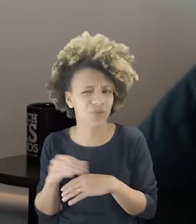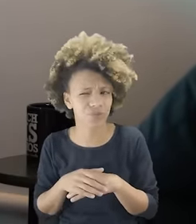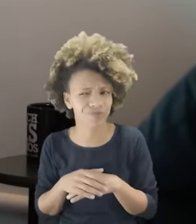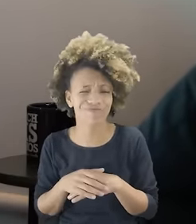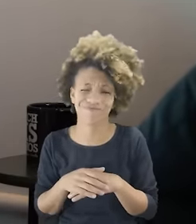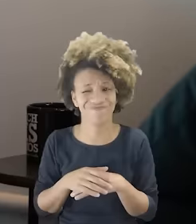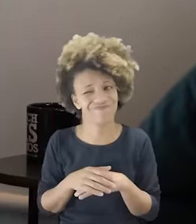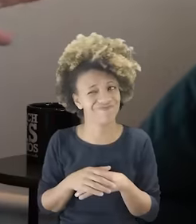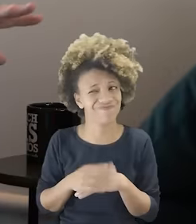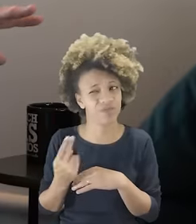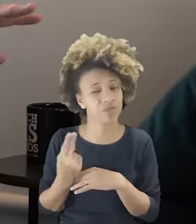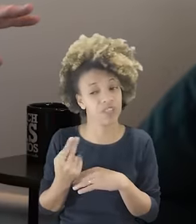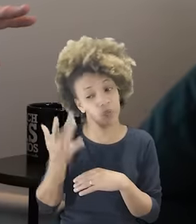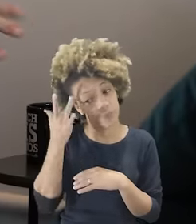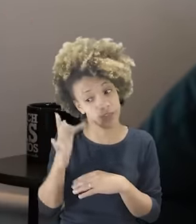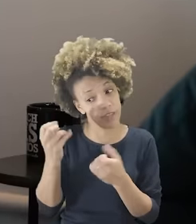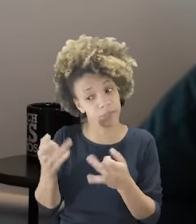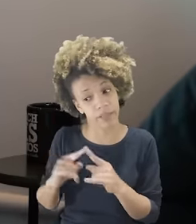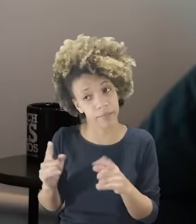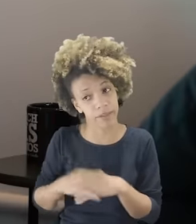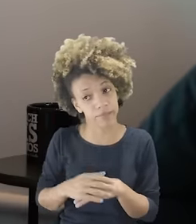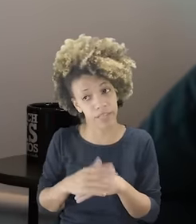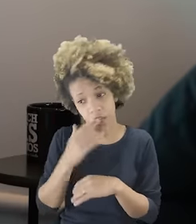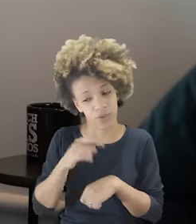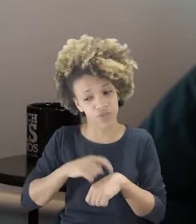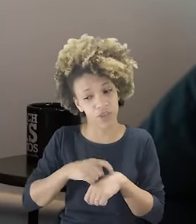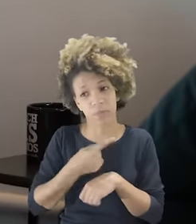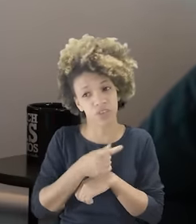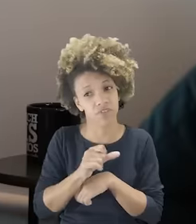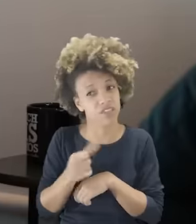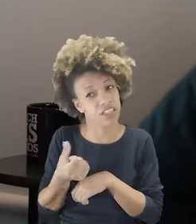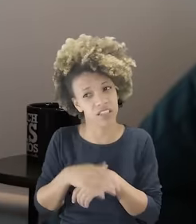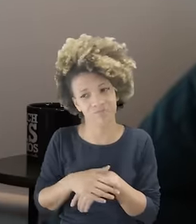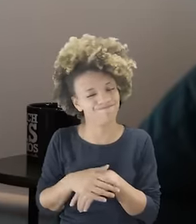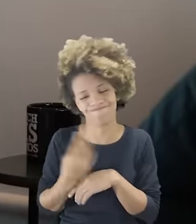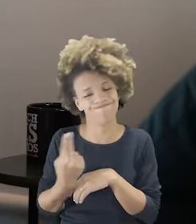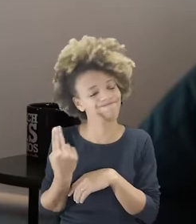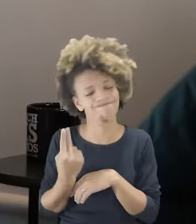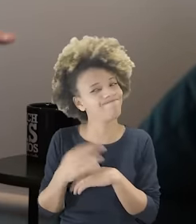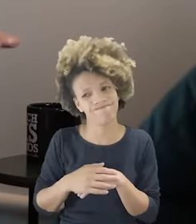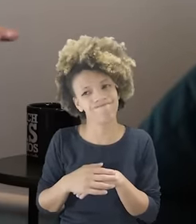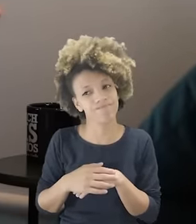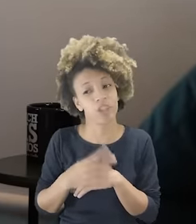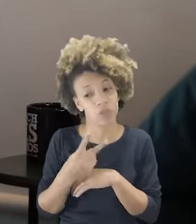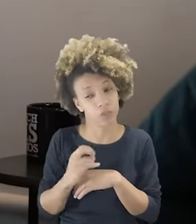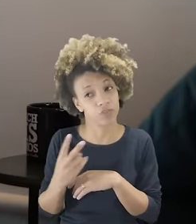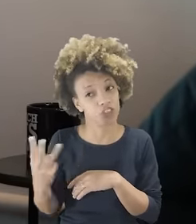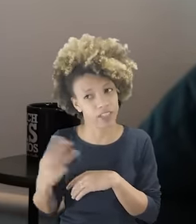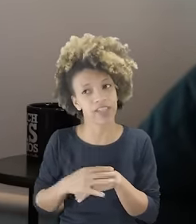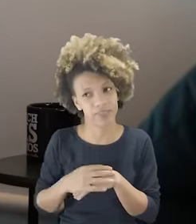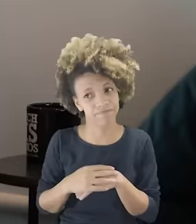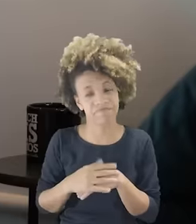só não sei como te falar isso mas acho que não é mais em 96 não vai rolar acho que 2023